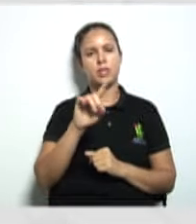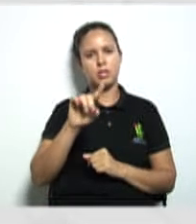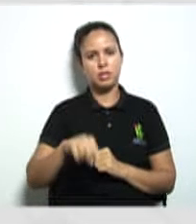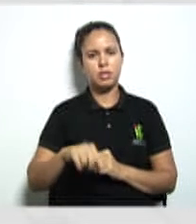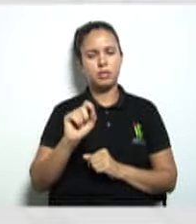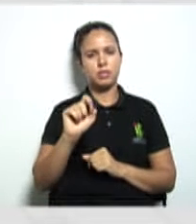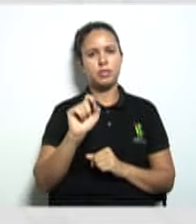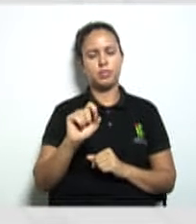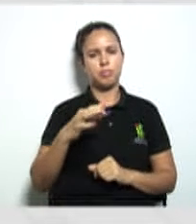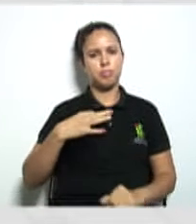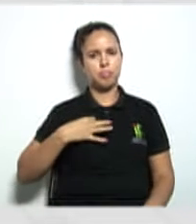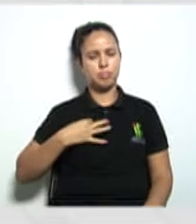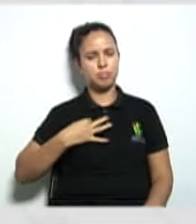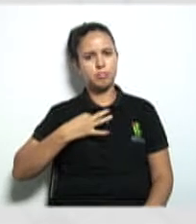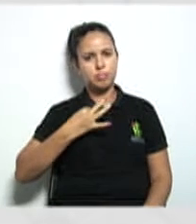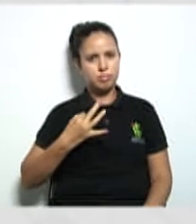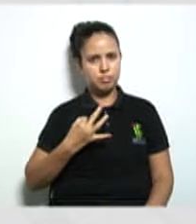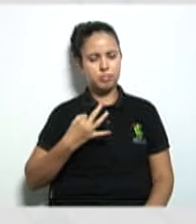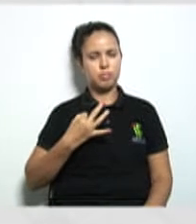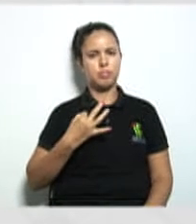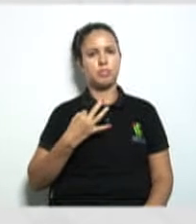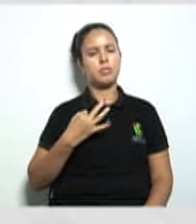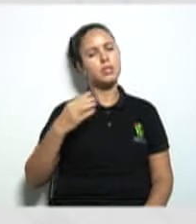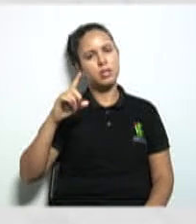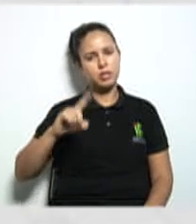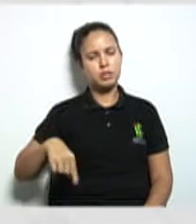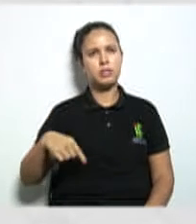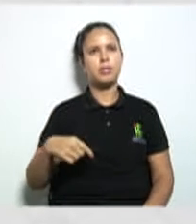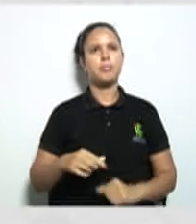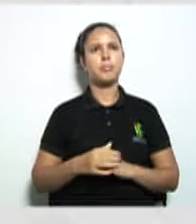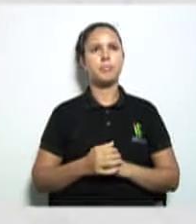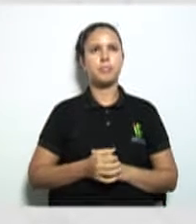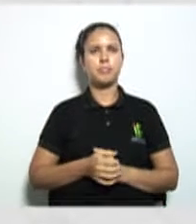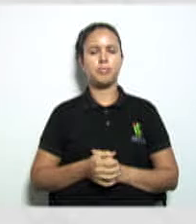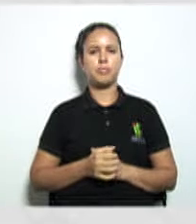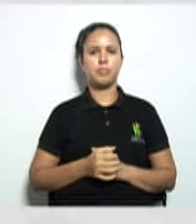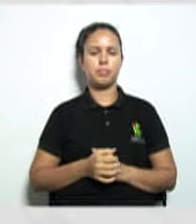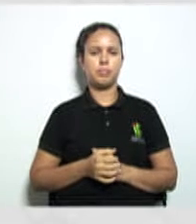a solidariedade que ele está falando aqui.